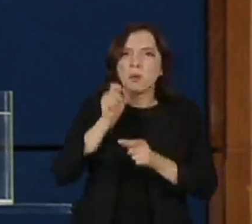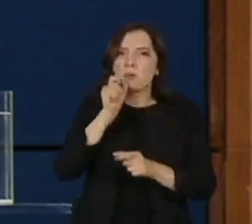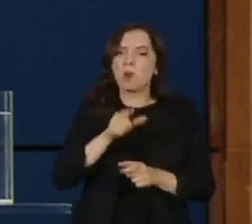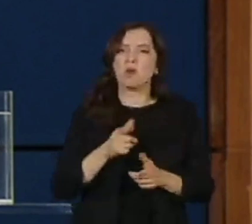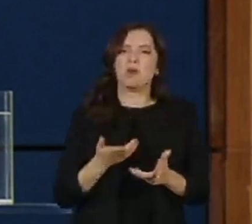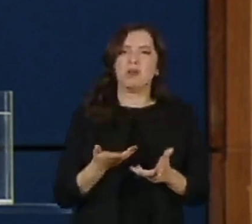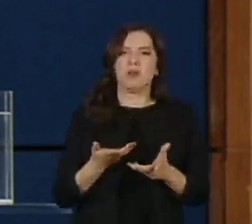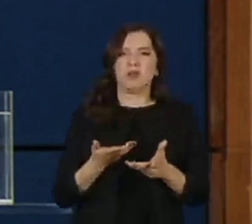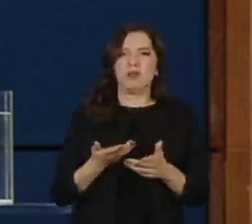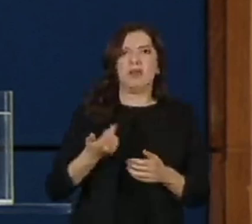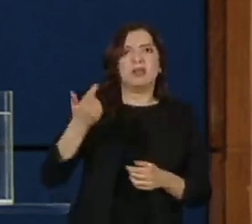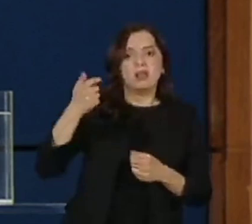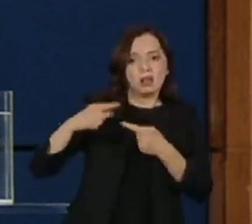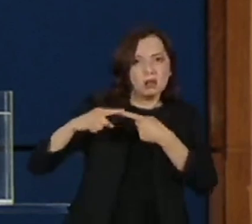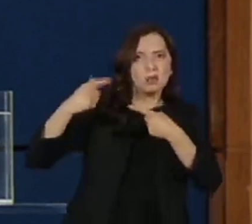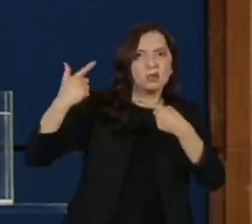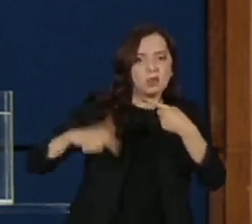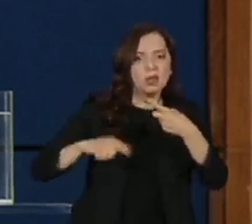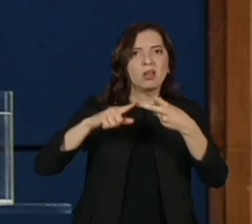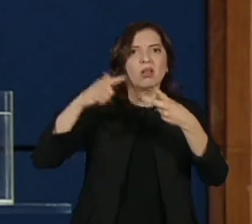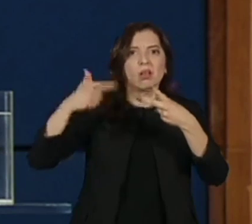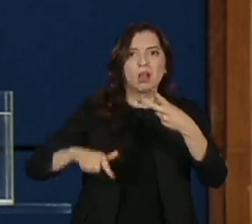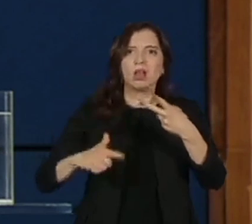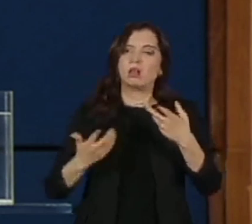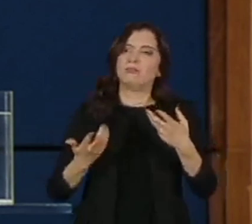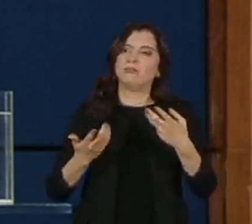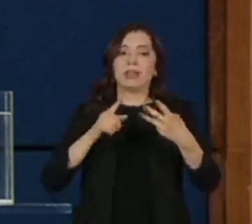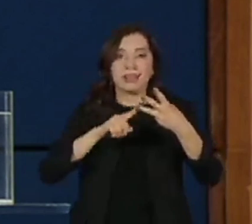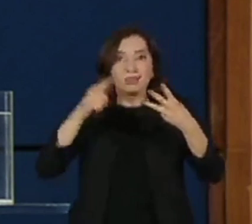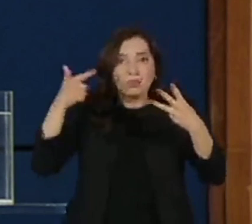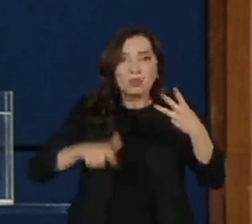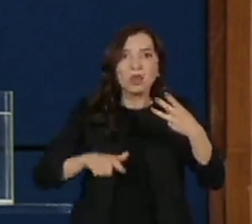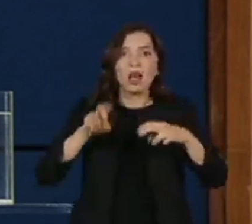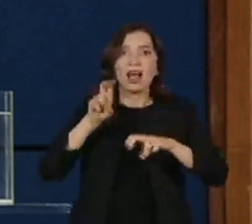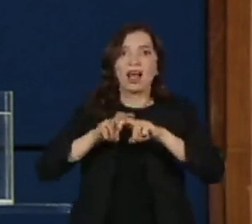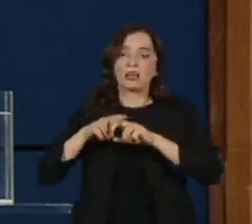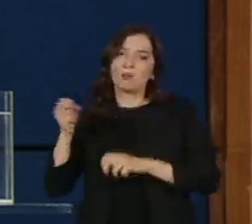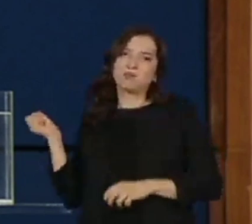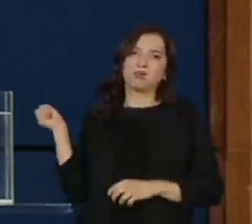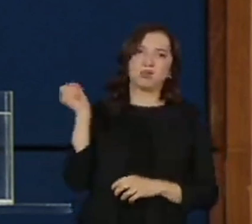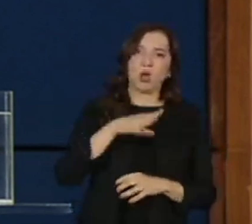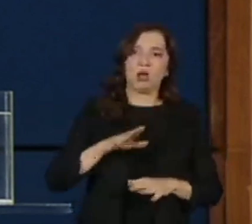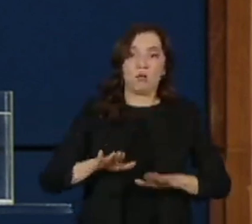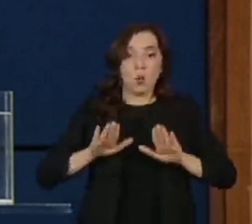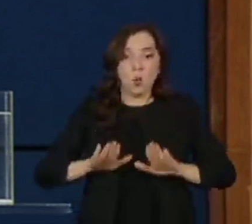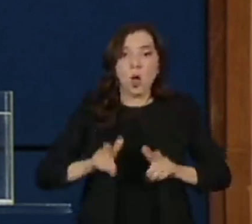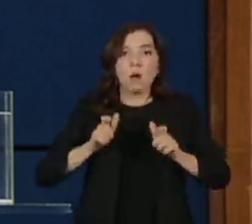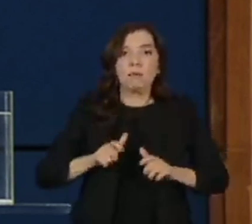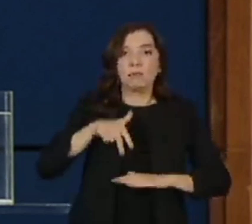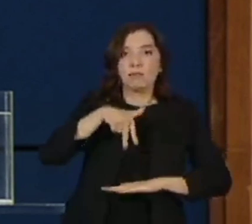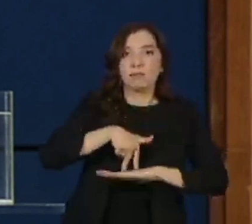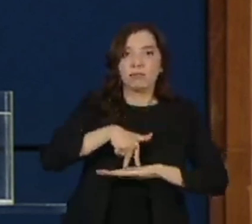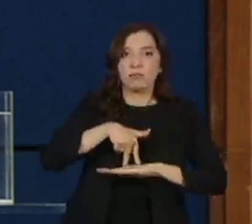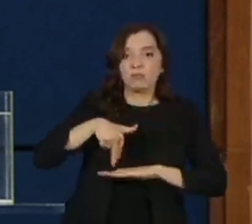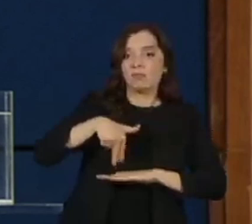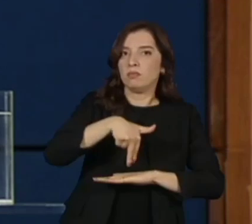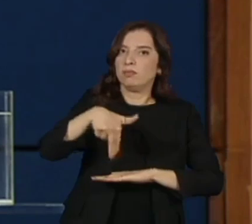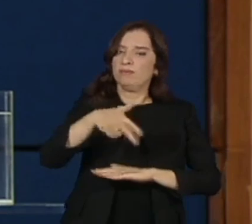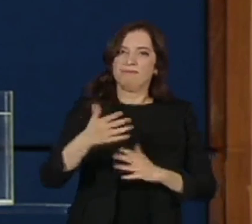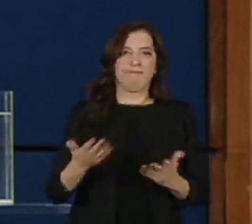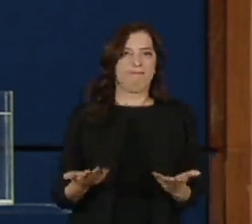sair de seu lugar o candidato Marçal Que se estivesse no debate teria sido advertido com a falta de